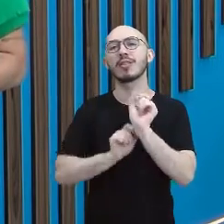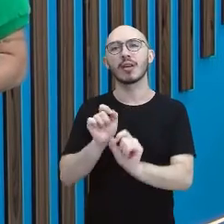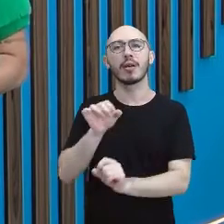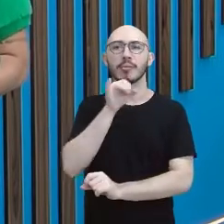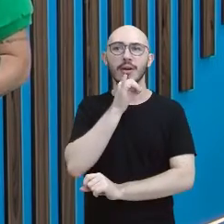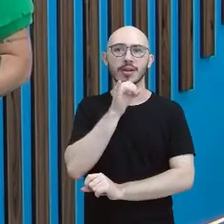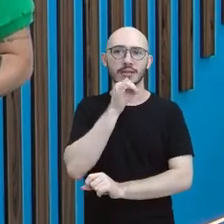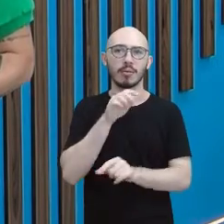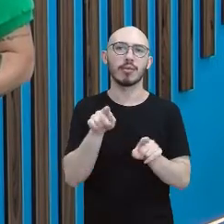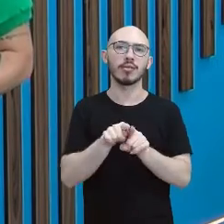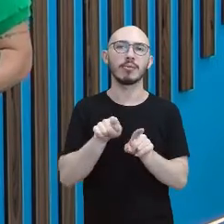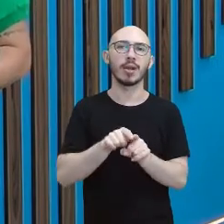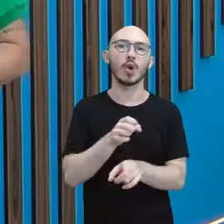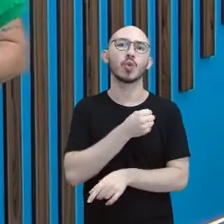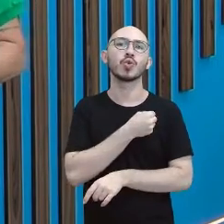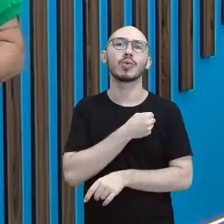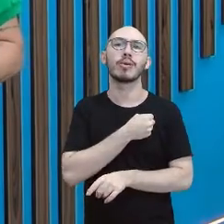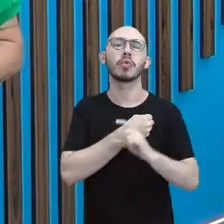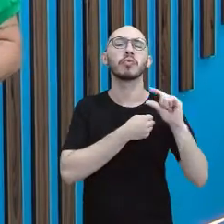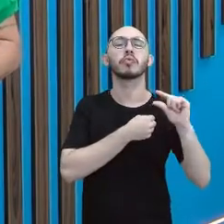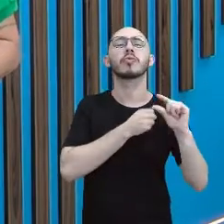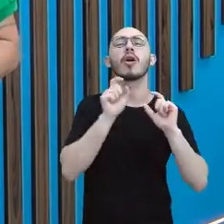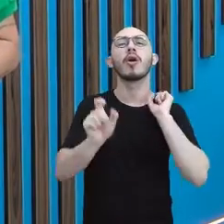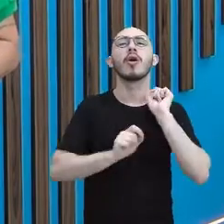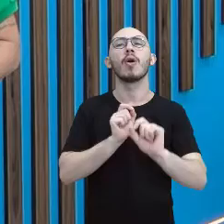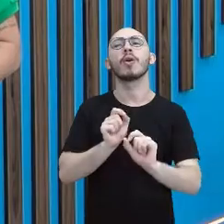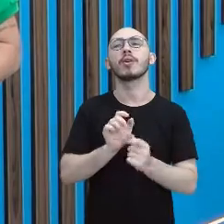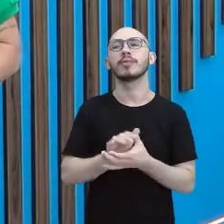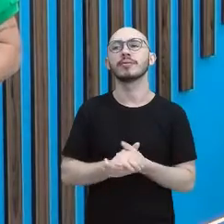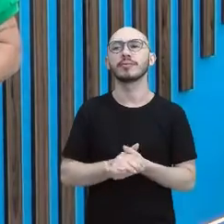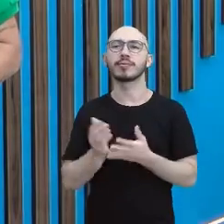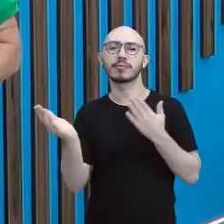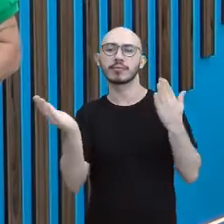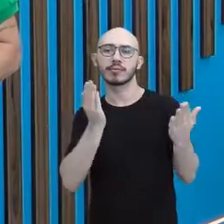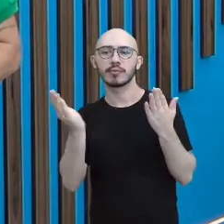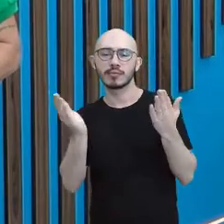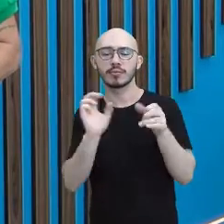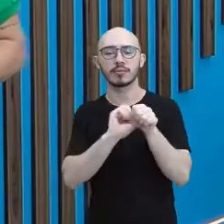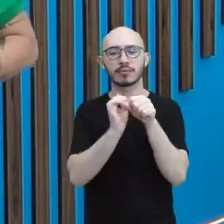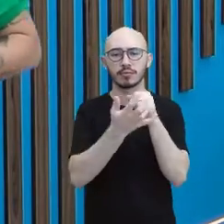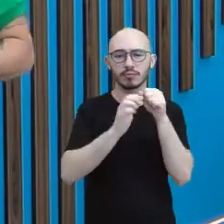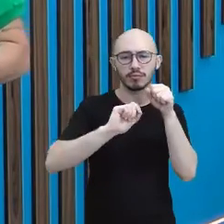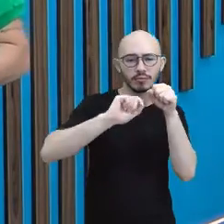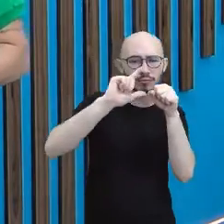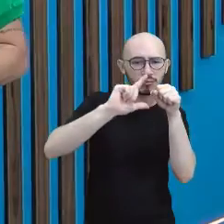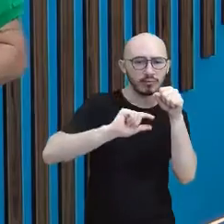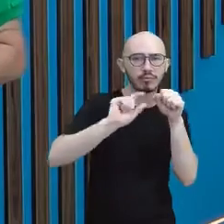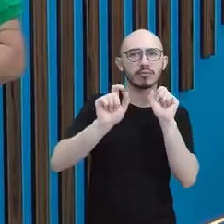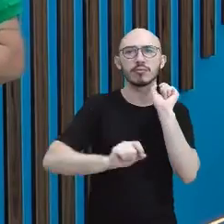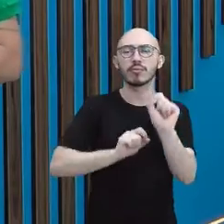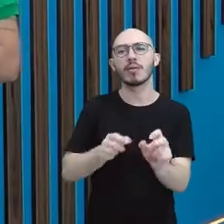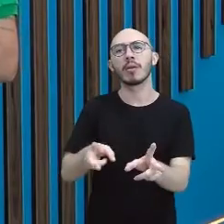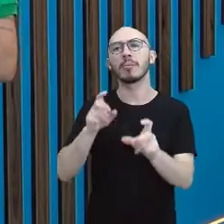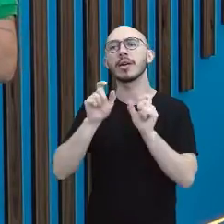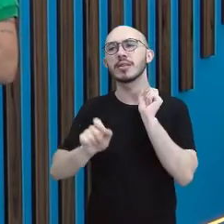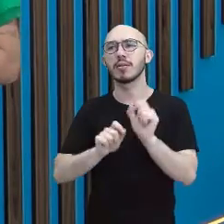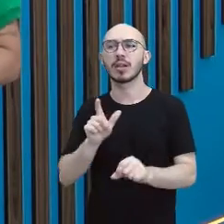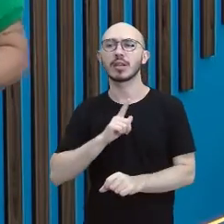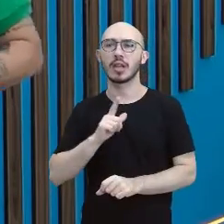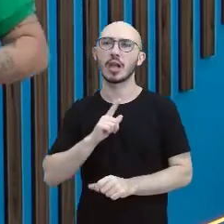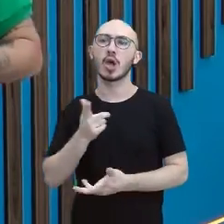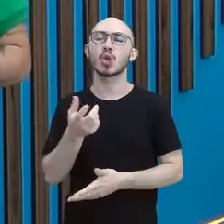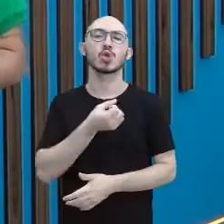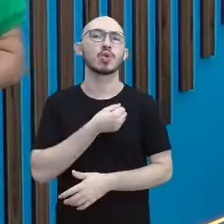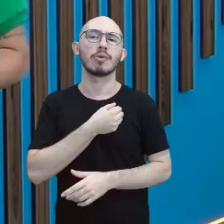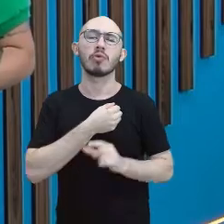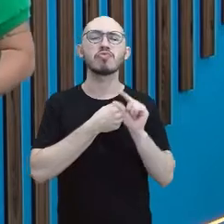trouxe, ou seja, de um número muito pequeno, foi aquele que a gente comparou o tamanho do coronavírus. A gente vai perceber que esses números muito pequenos, a gente